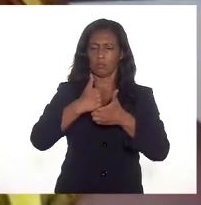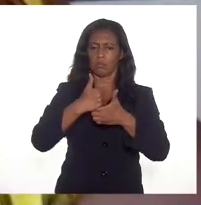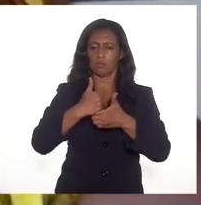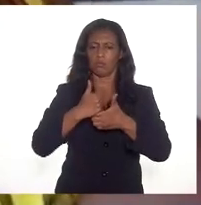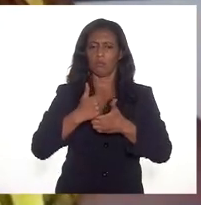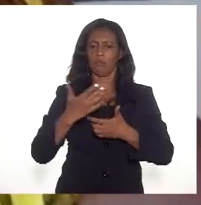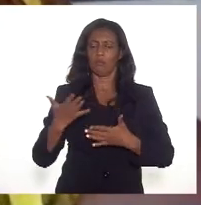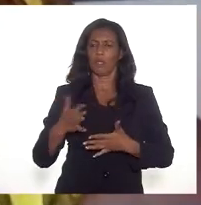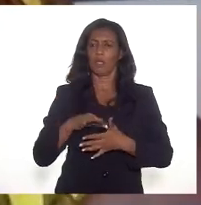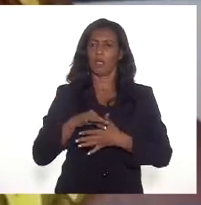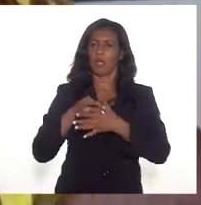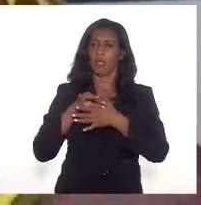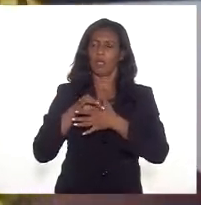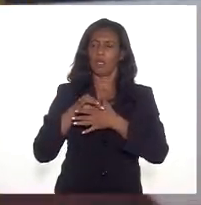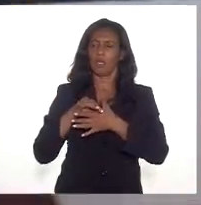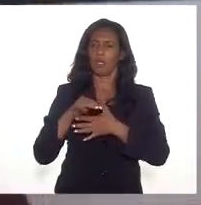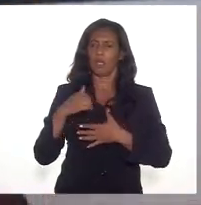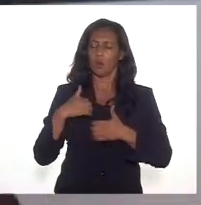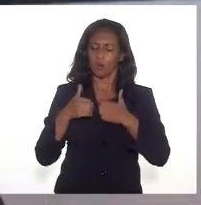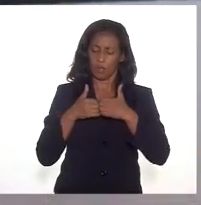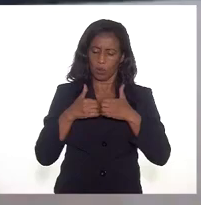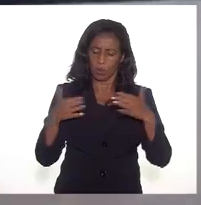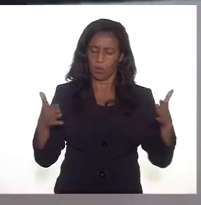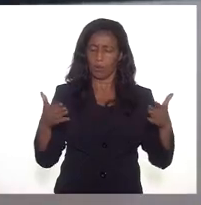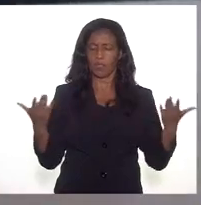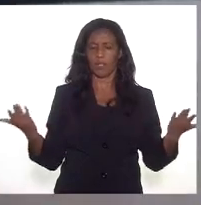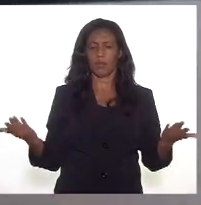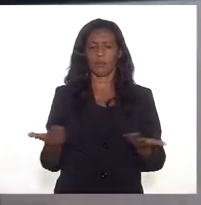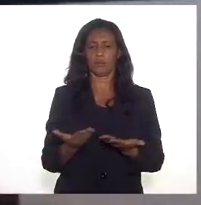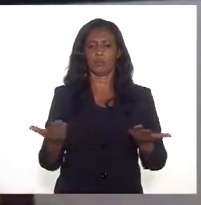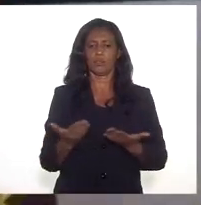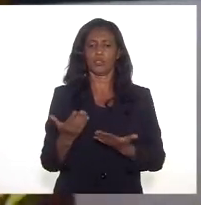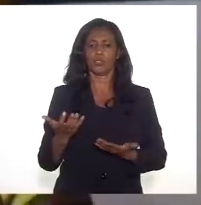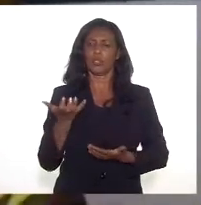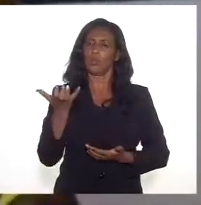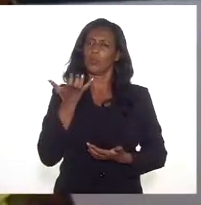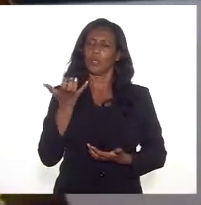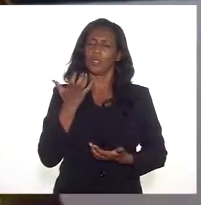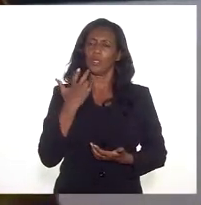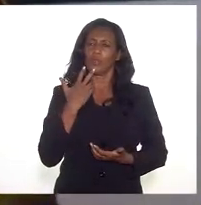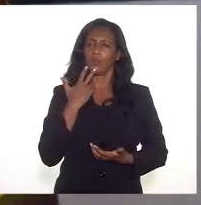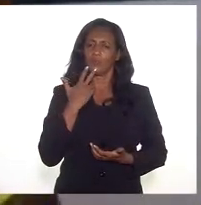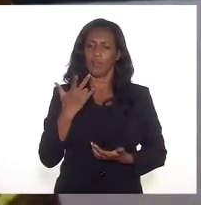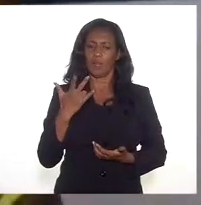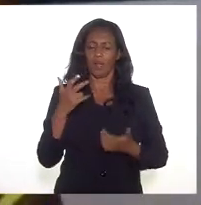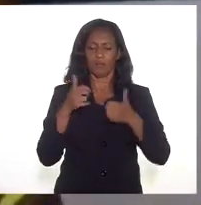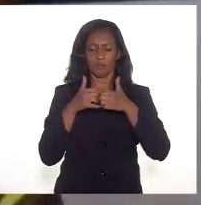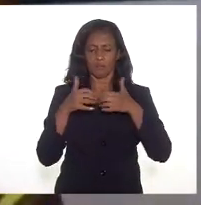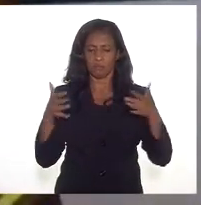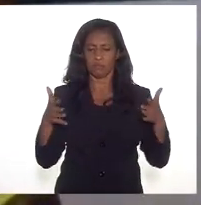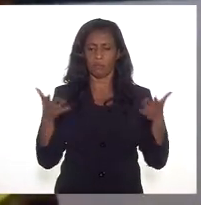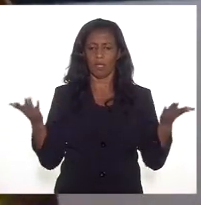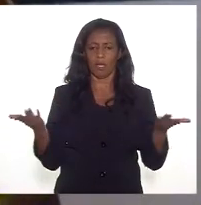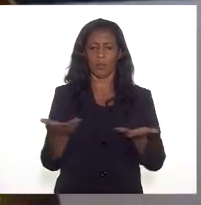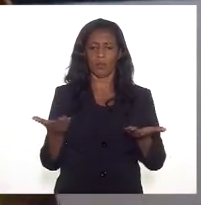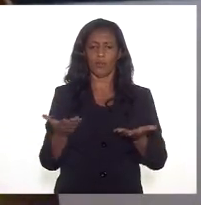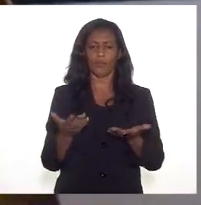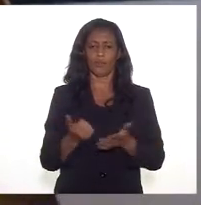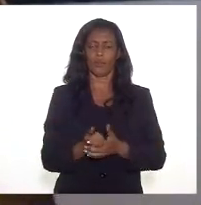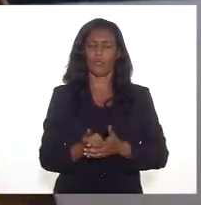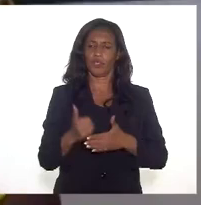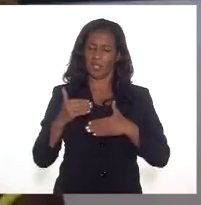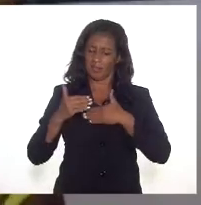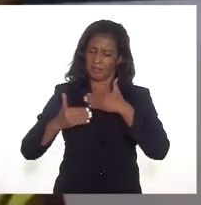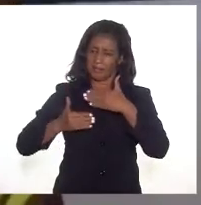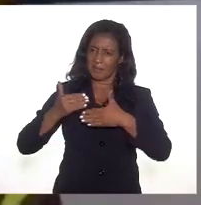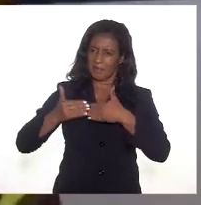aí, inclusive, que eu queria começar esse meu expediente final, Marta, que eu queria tratar agora abertamente, né, agora tendo